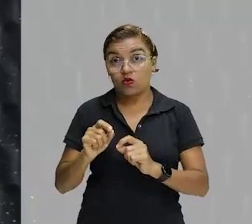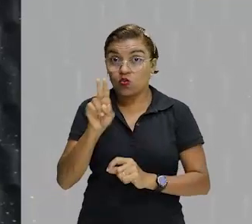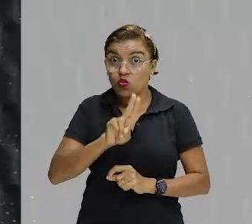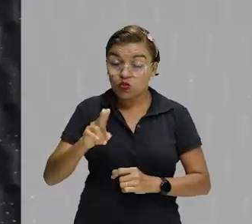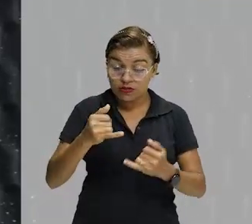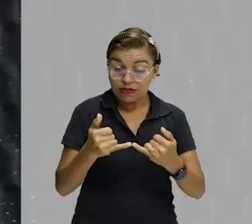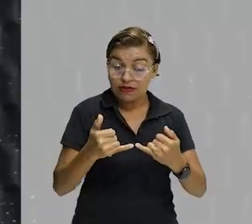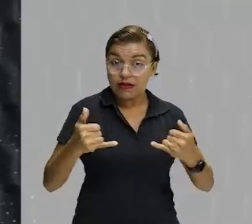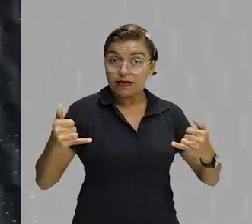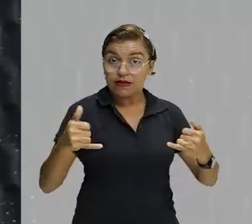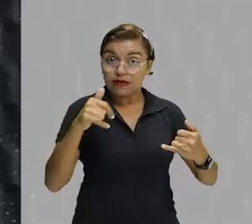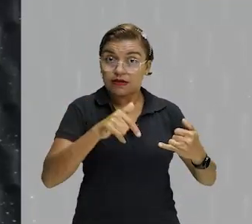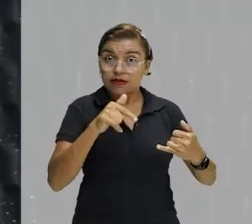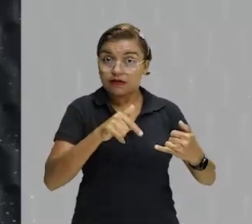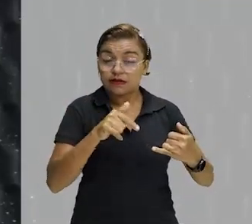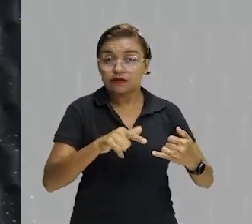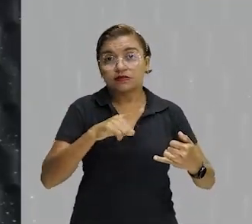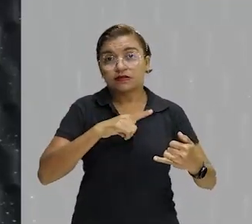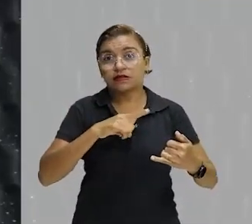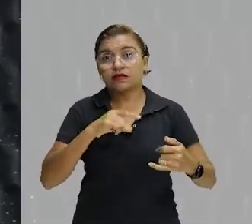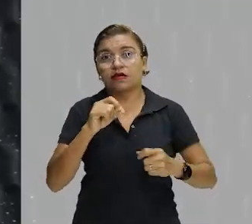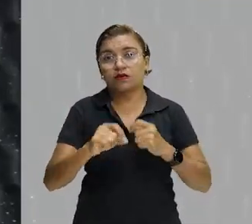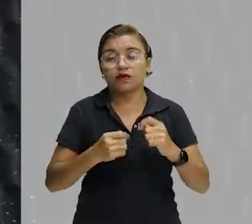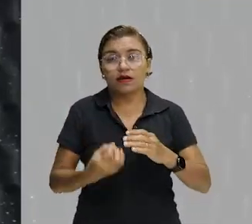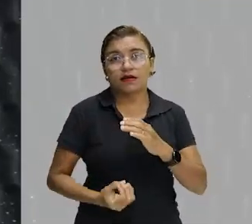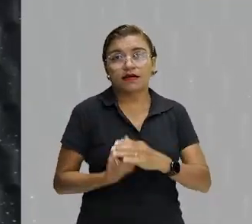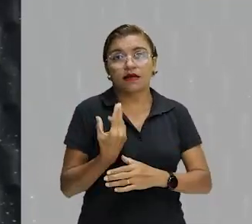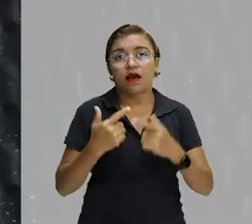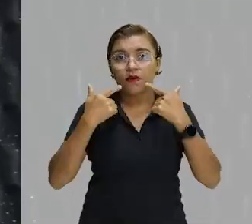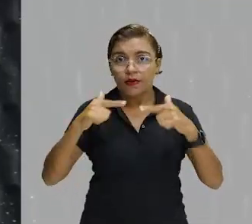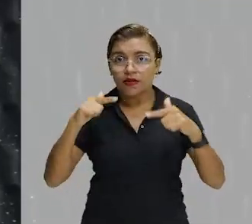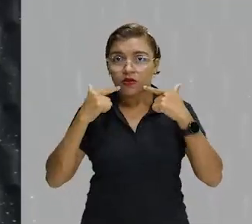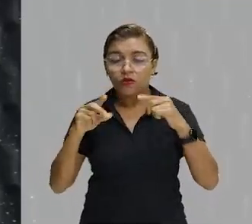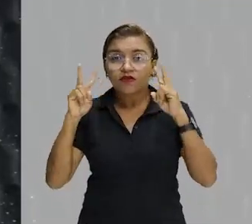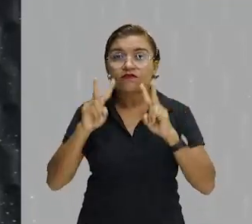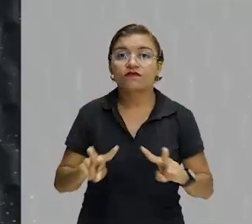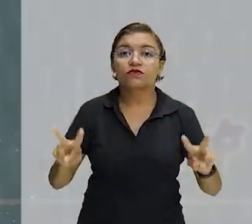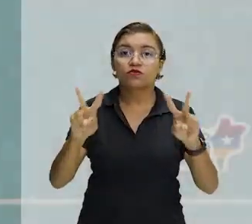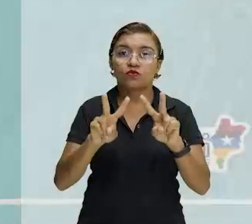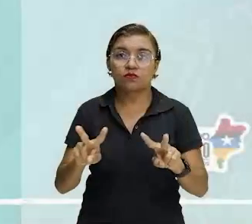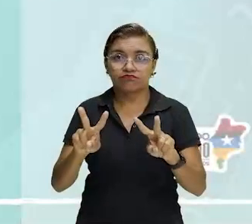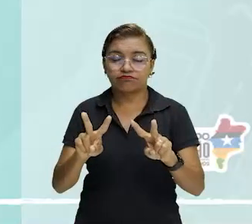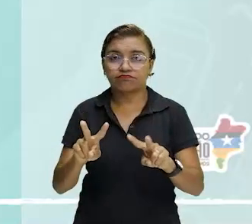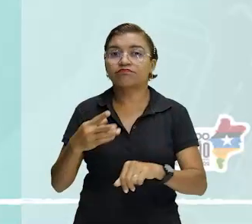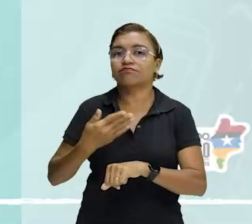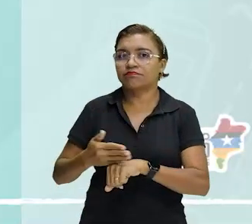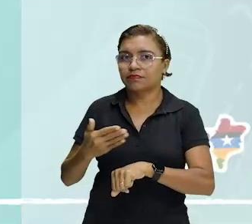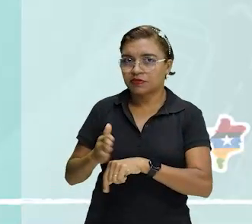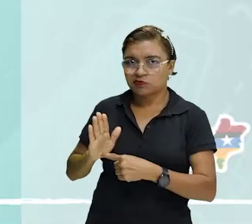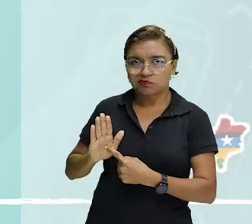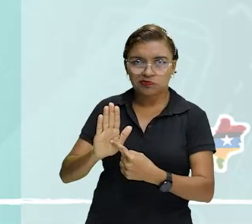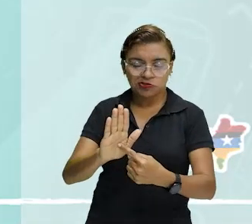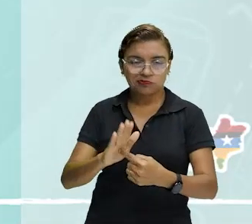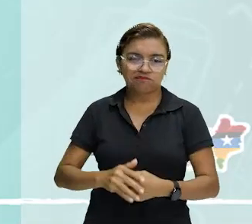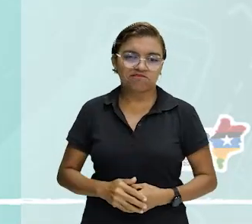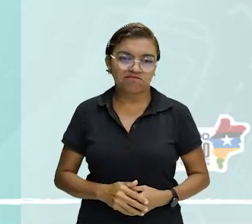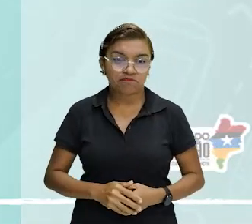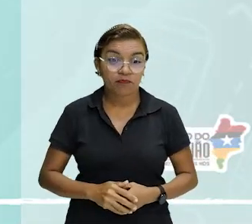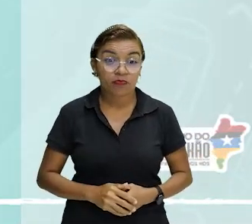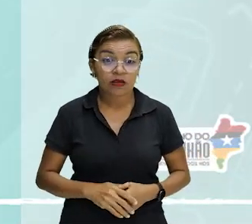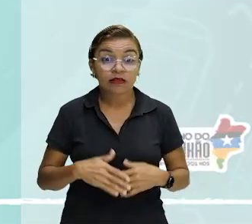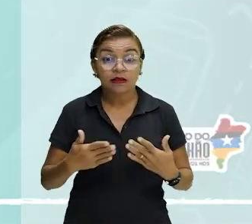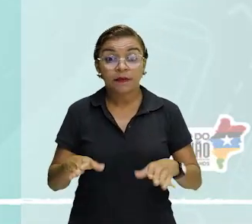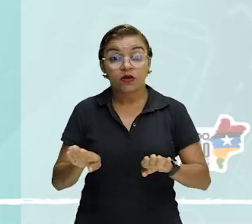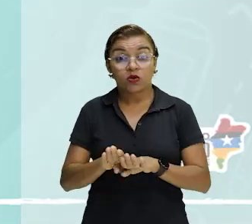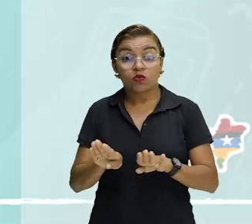pontos, cores, compondo para criar uma linguagem visual e estabelecer isso na prática, né? A composição ela